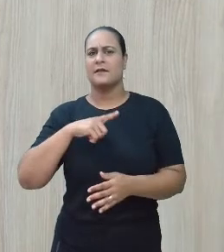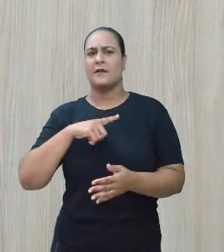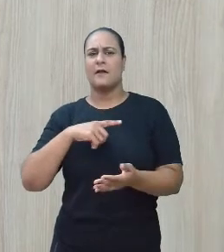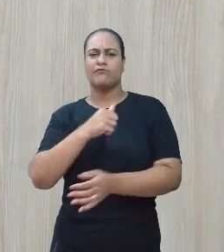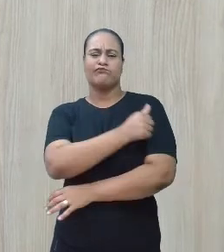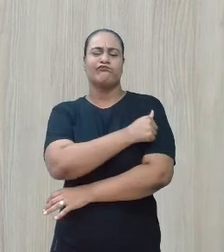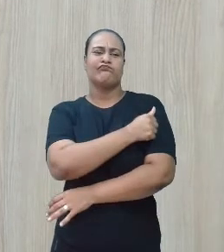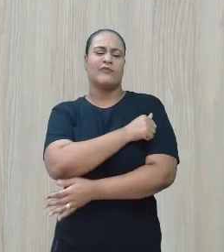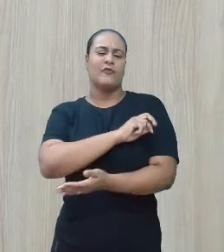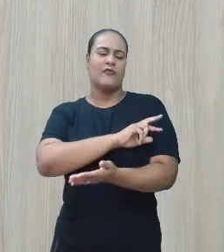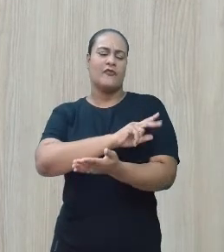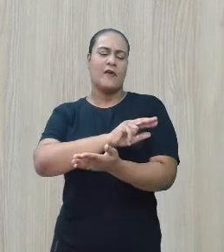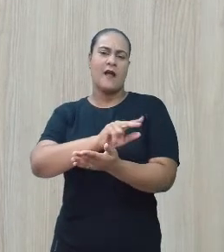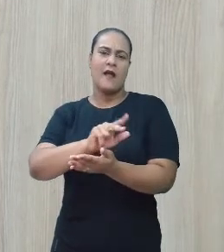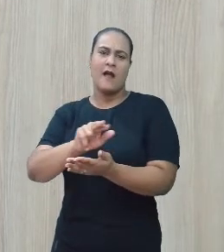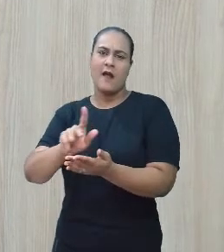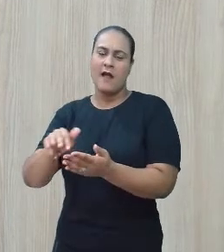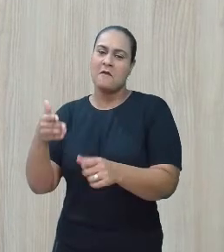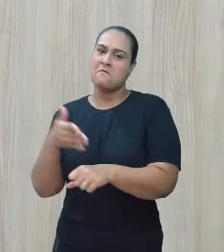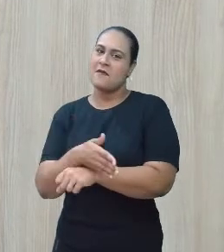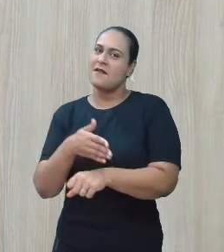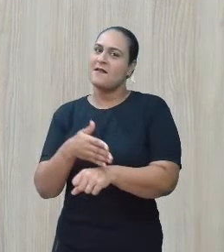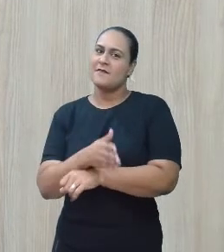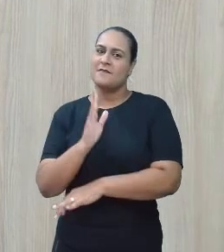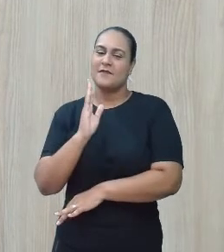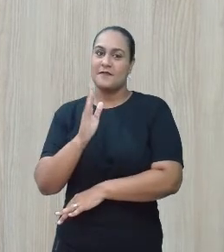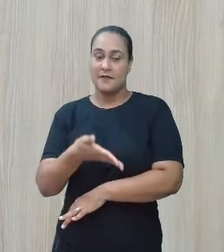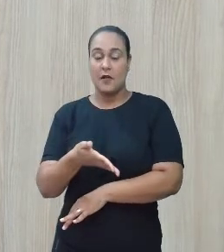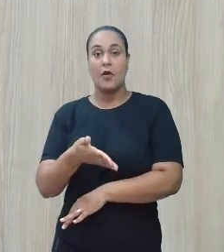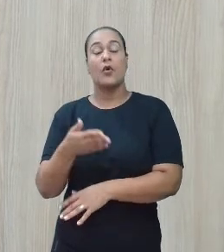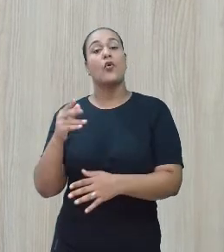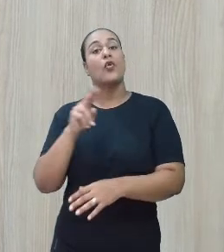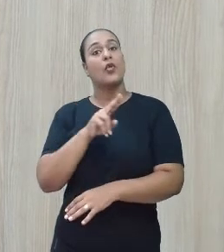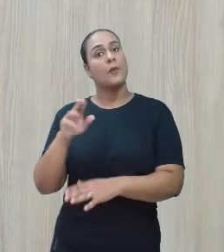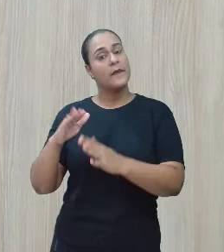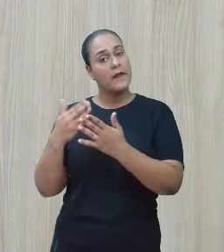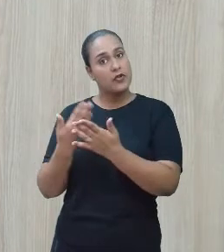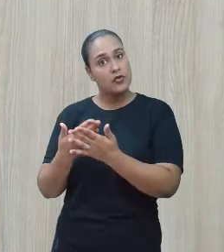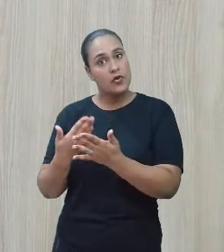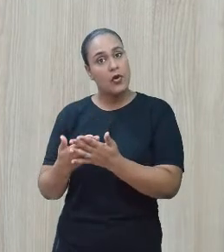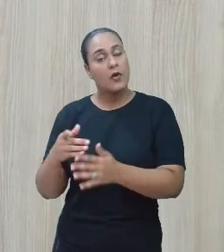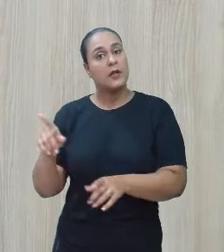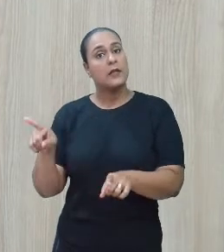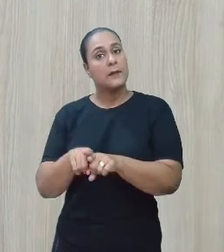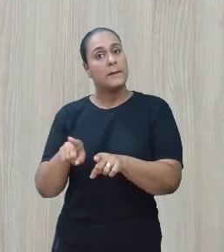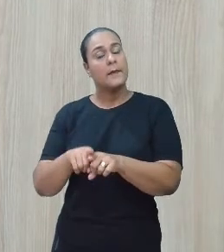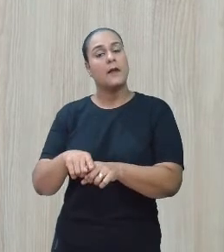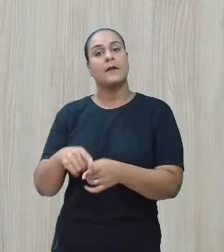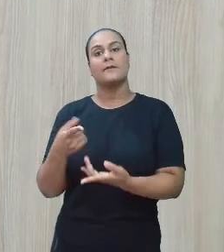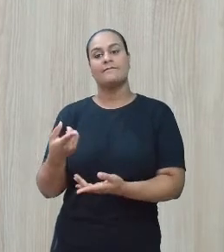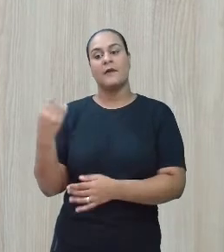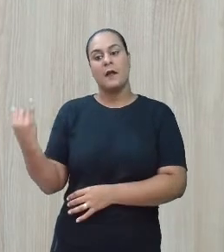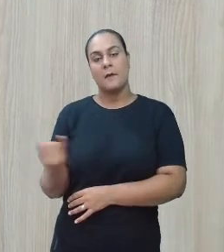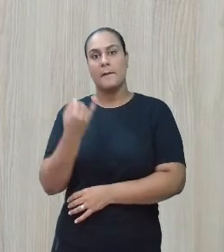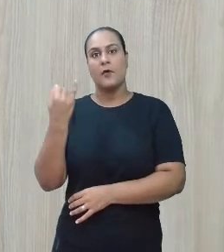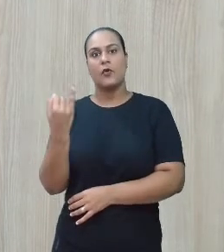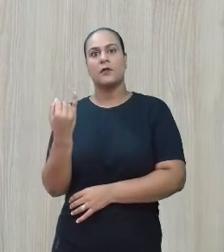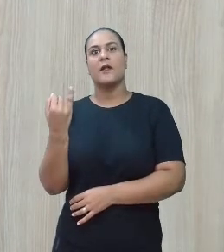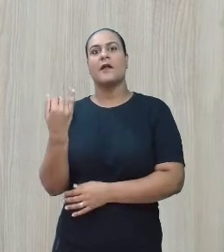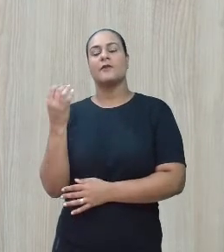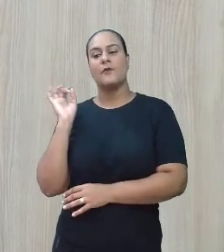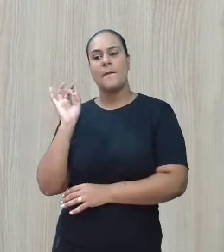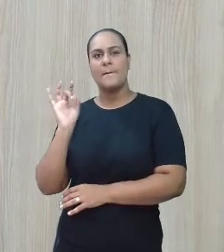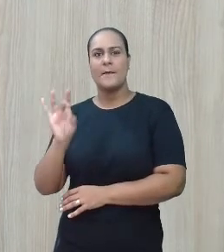sua escola para que a gente possa citar aqui o nome da escola. E estamos muito felizes nessa participação de vocês. Peguem